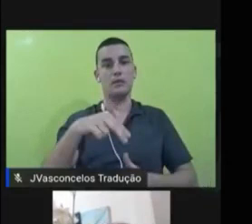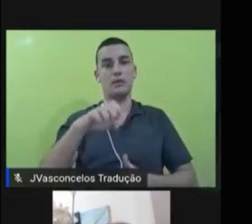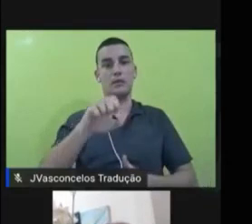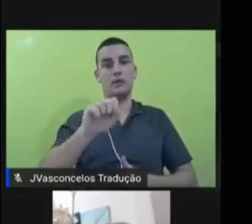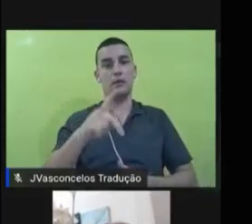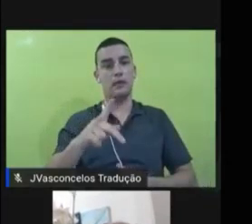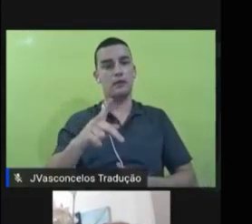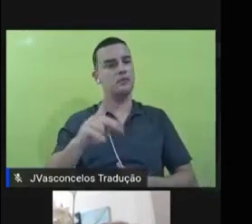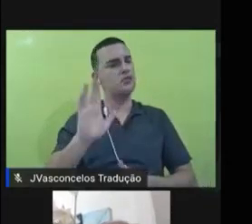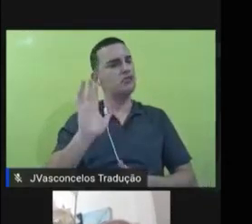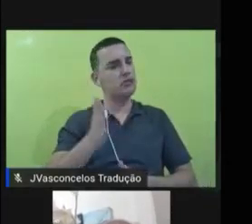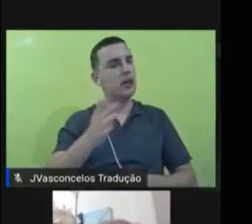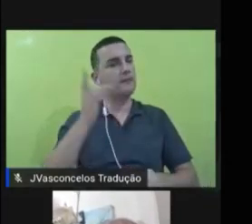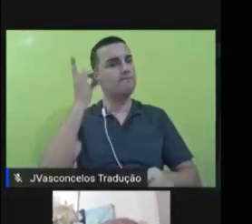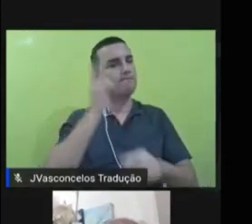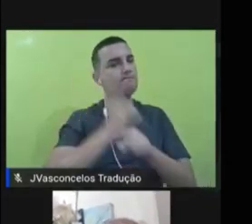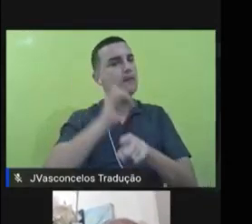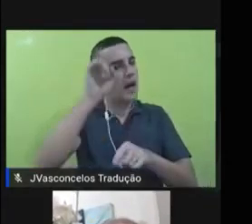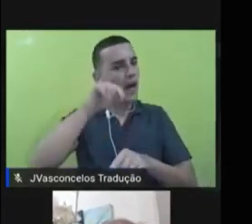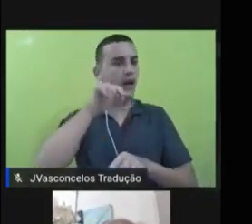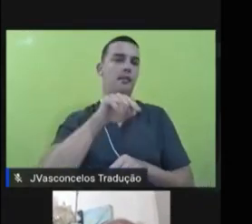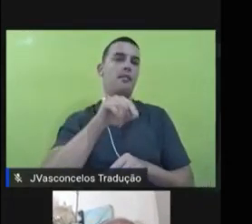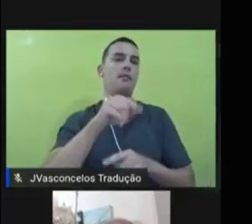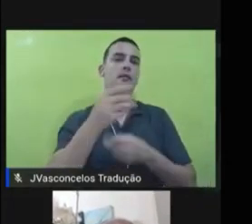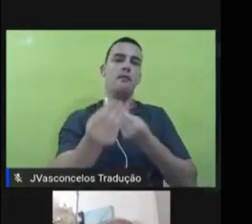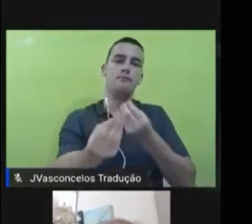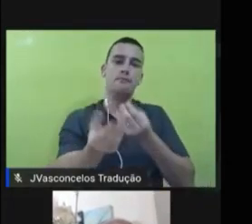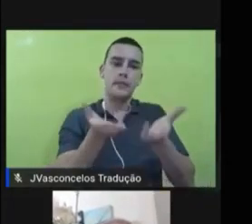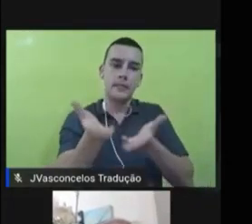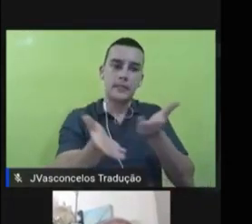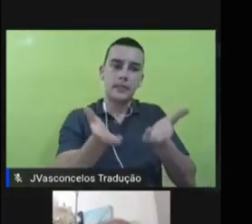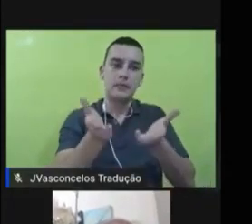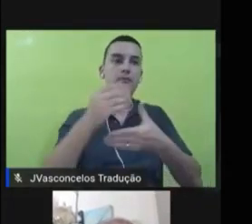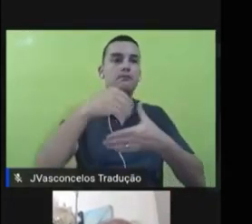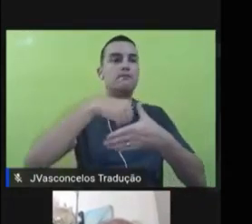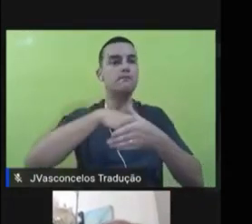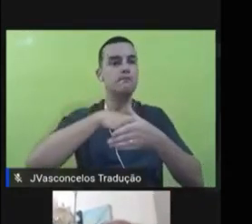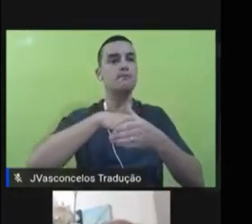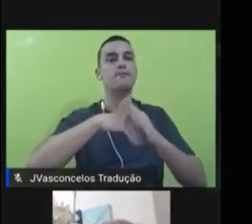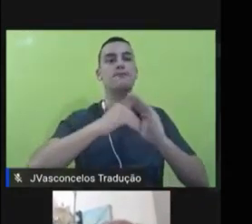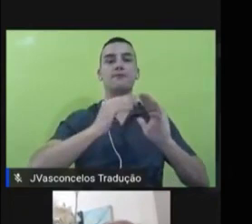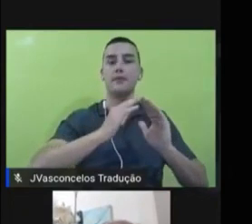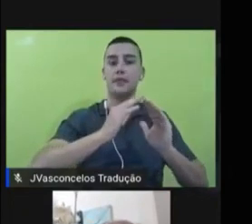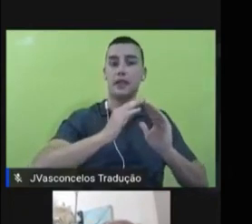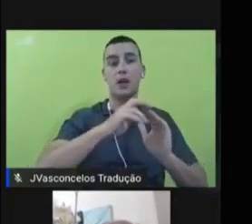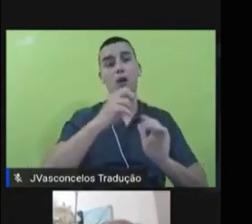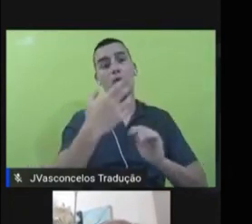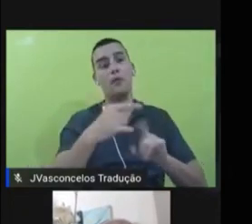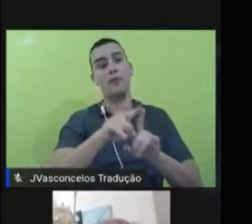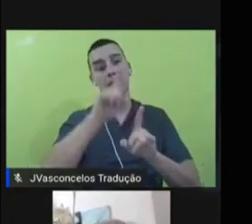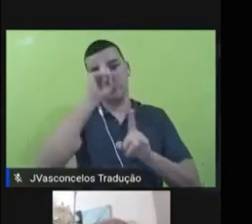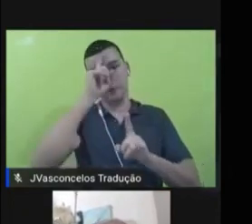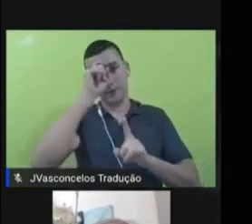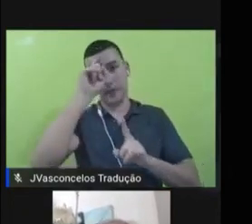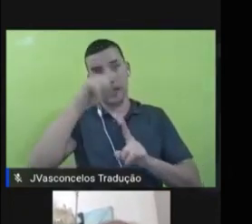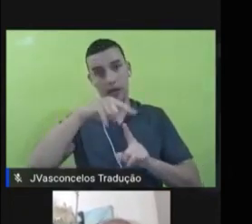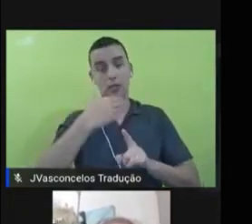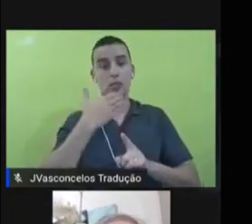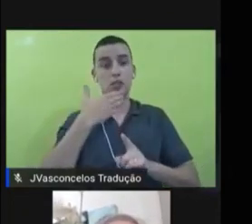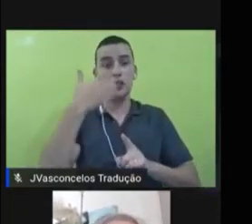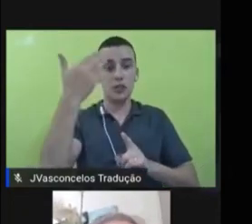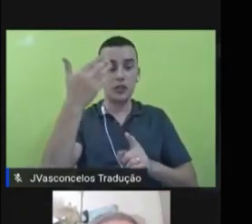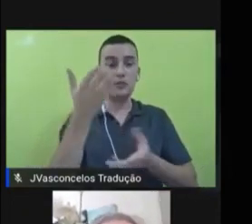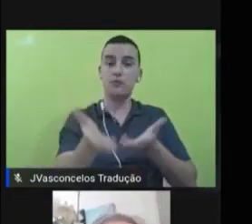identificava o atendimento hospitalar e domiciliar como uma modalidade de atendimento também